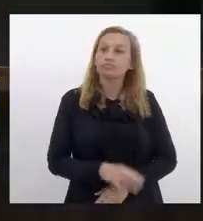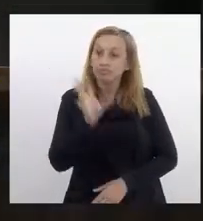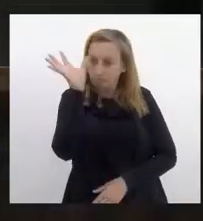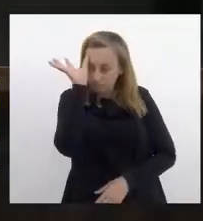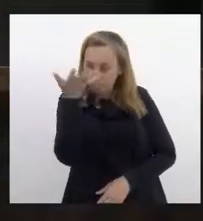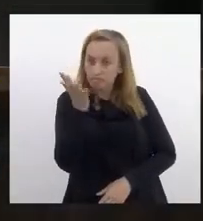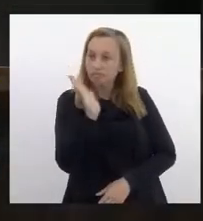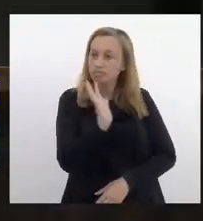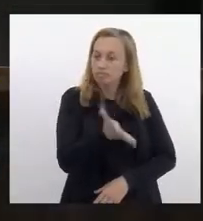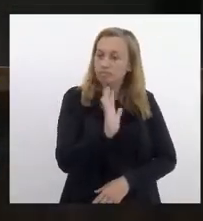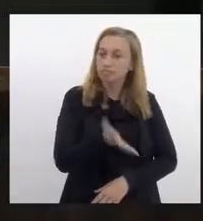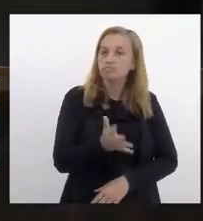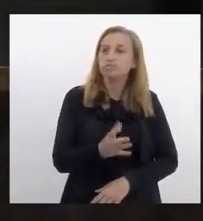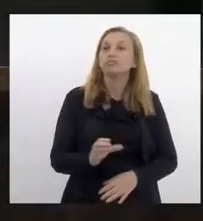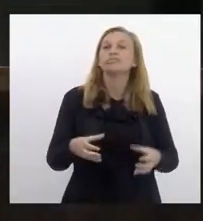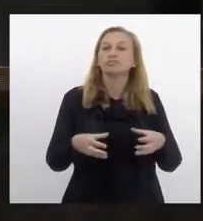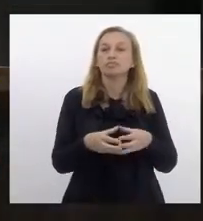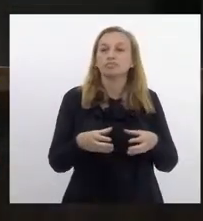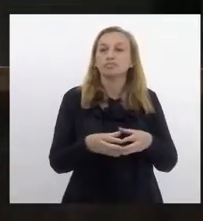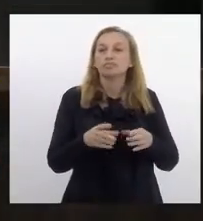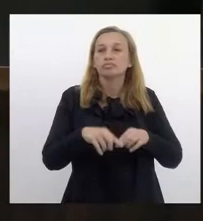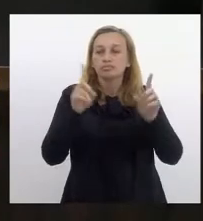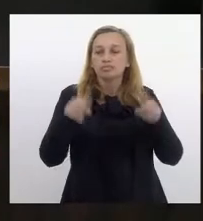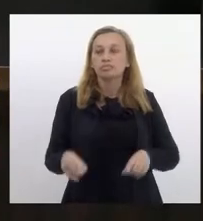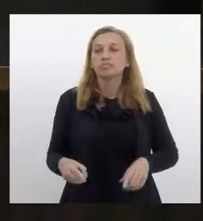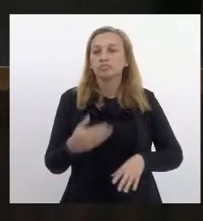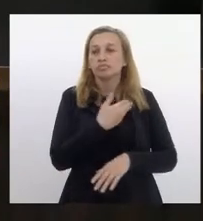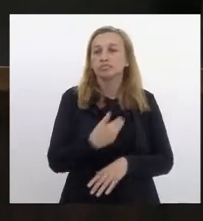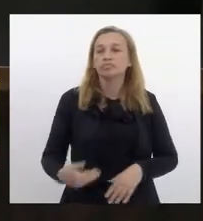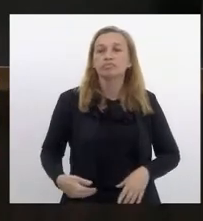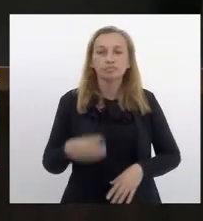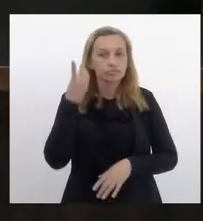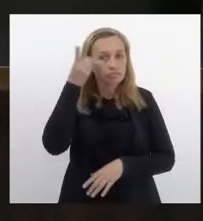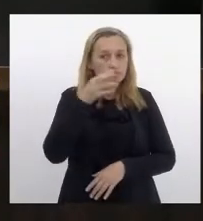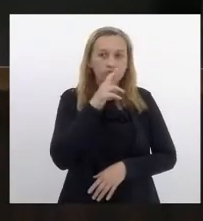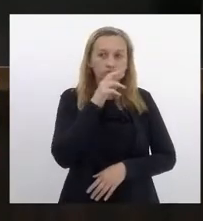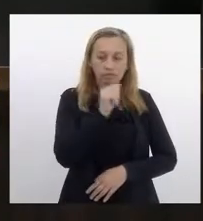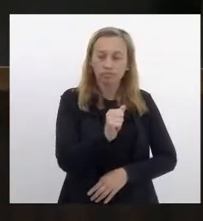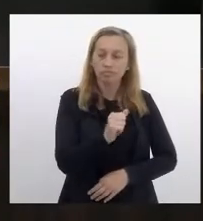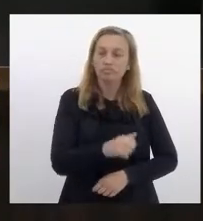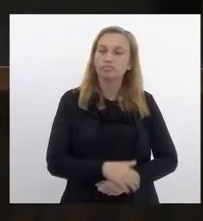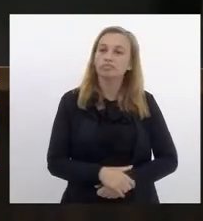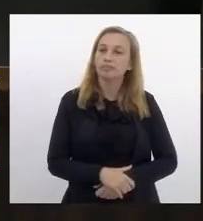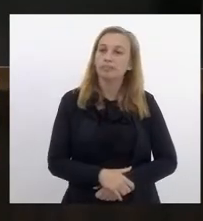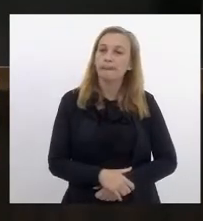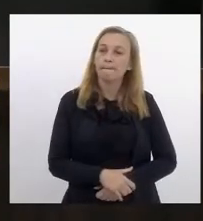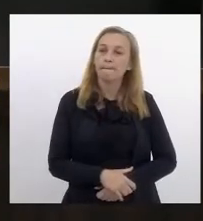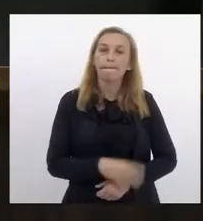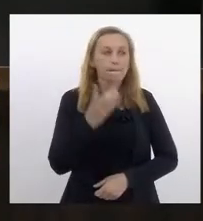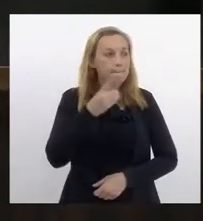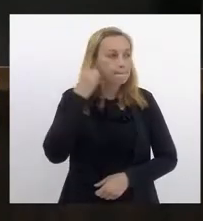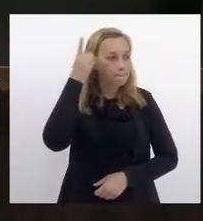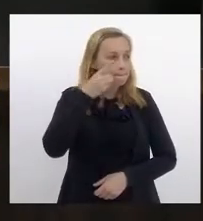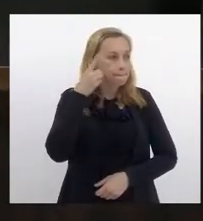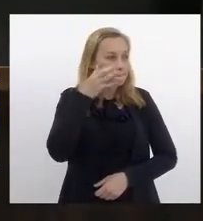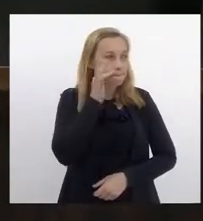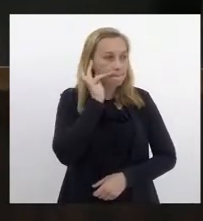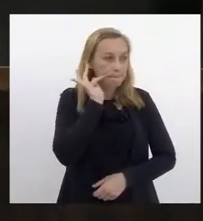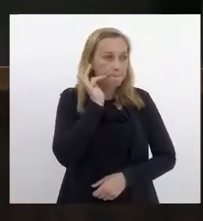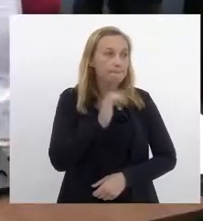Resolvido está. Pela Comissão de Servidores Públicos, deputado Rodrigo Amorim. Deputado Rodrigo Amorim. Deputado Flávio Serafini.